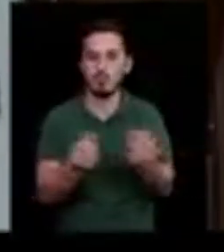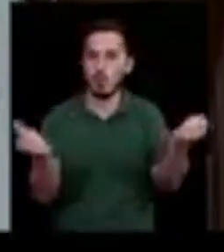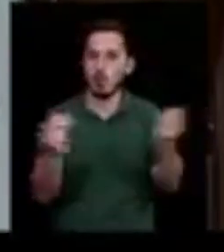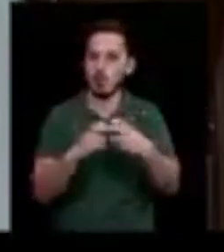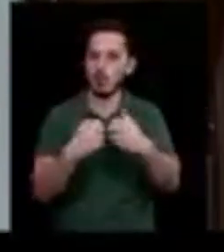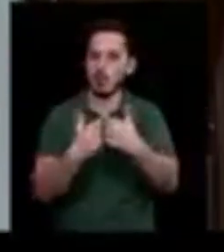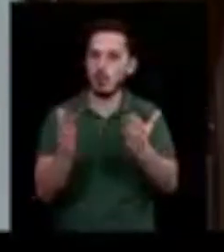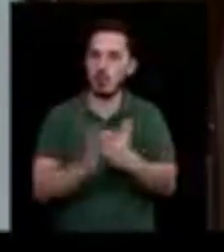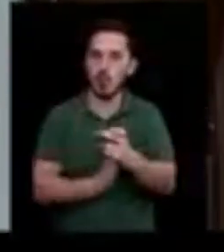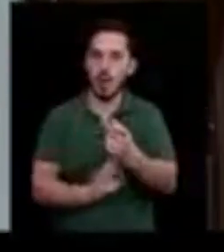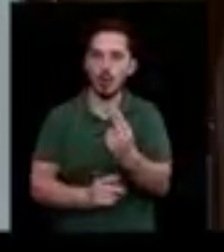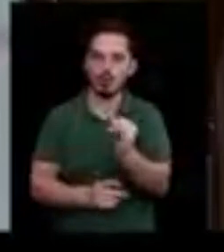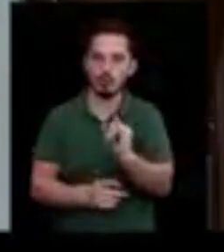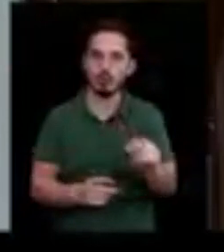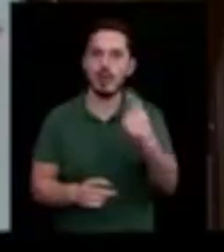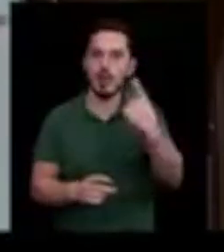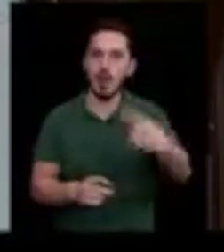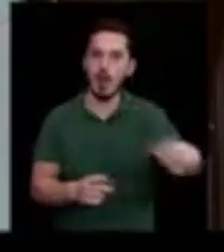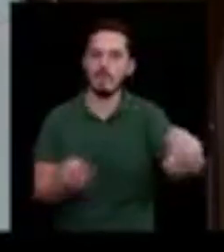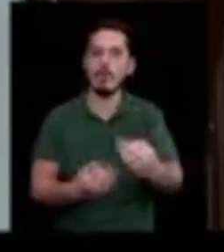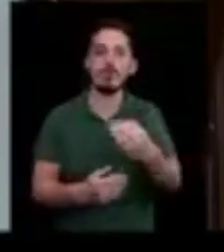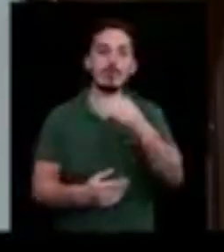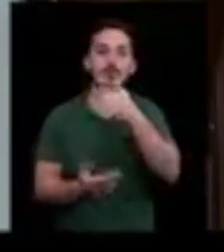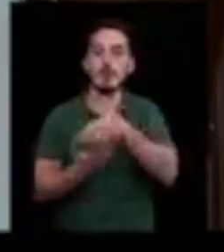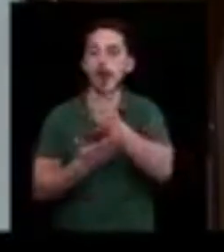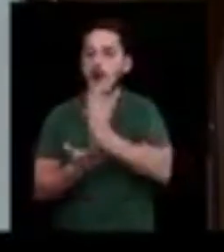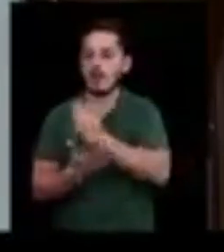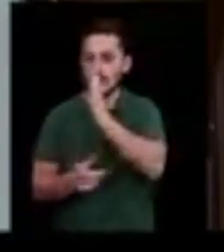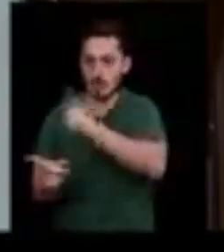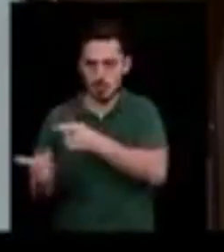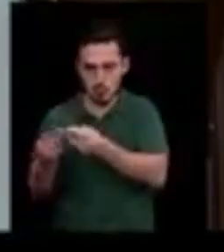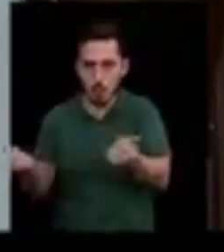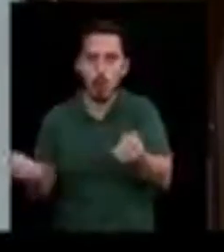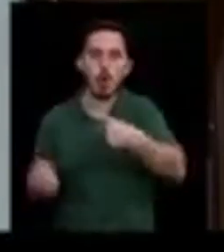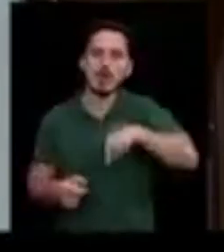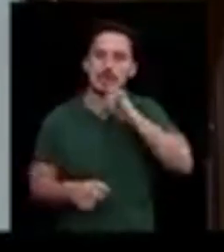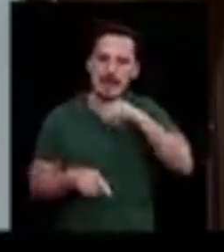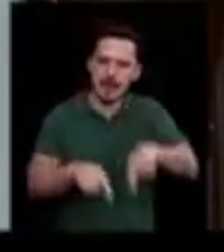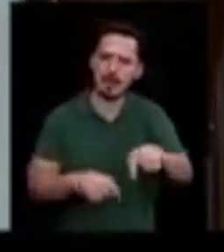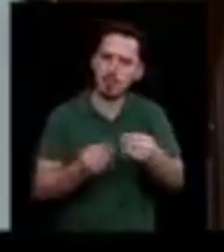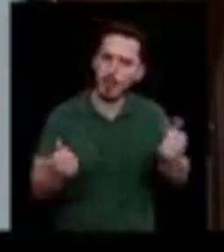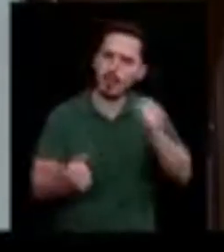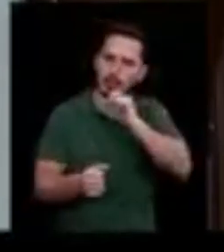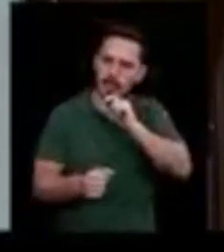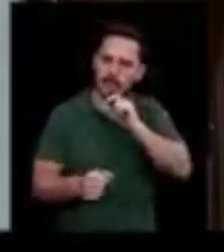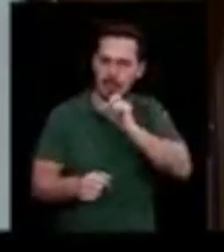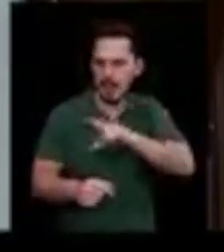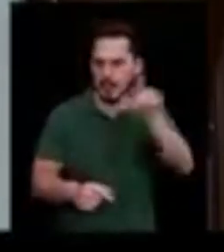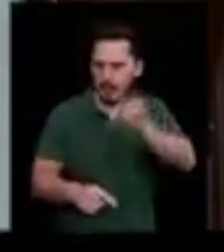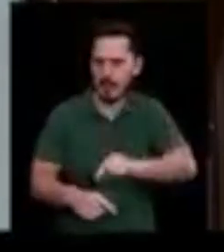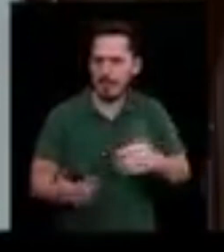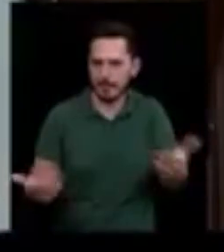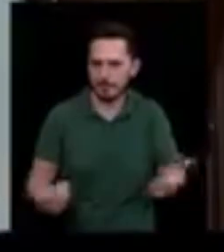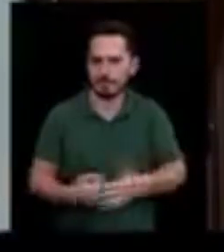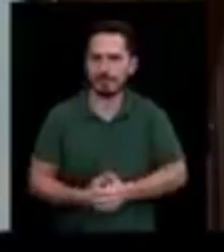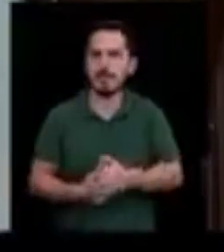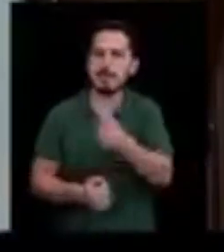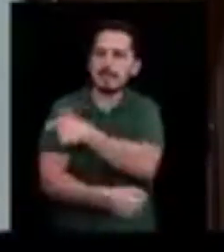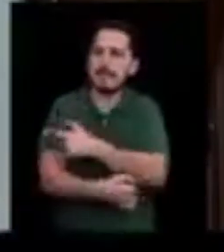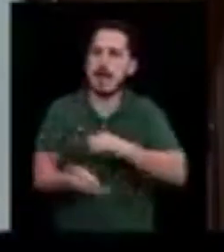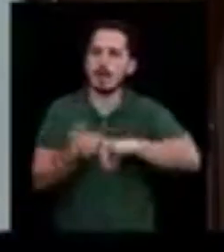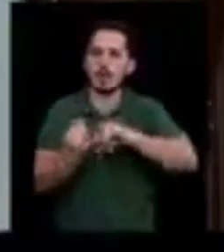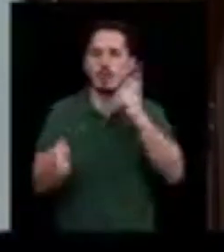auges que tinha no seu Conselho. E, portanto, se o Conselho de Cascais os conseguiu resolver, nós em Sintra também conseguimos. Estão ali os representantes da Associação de Moradores.